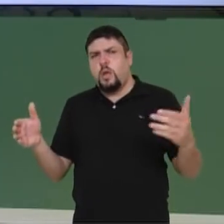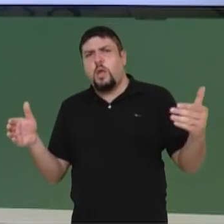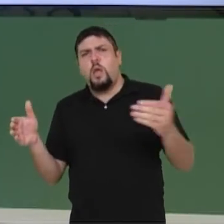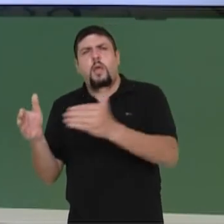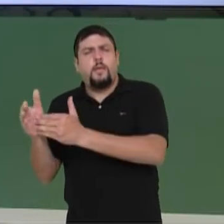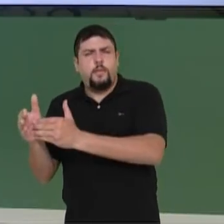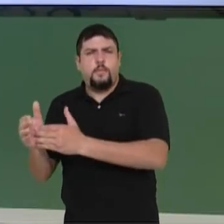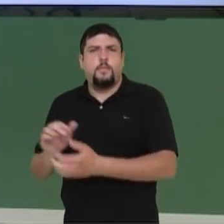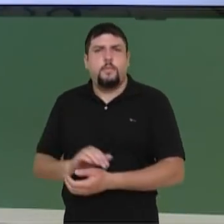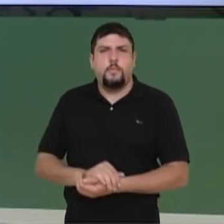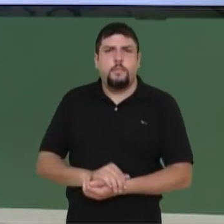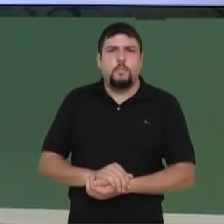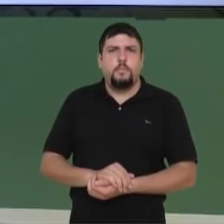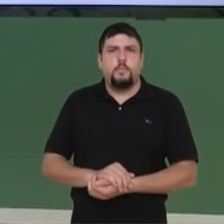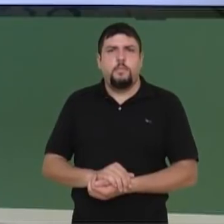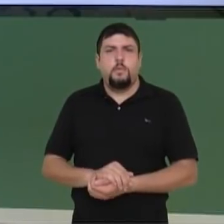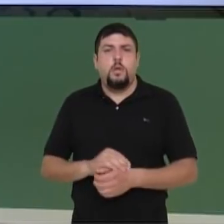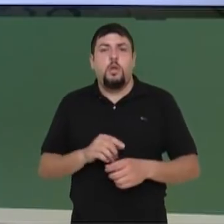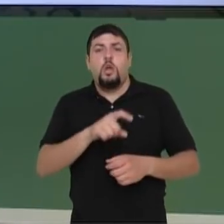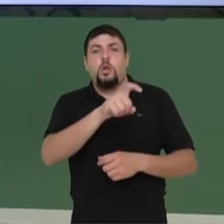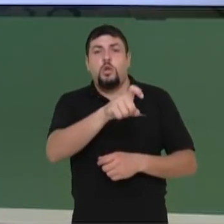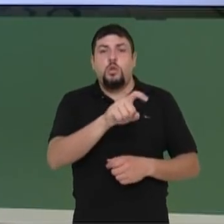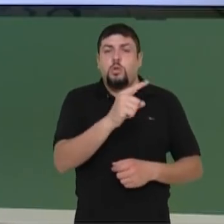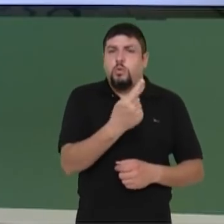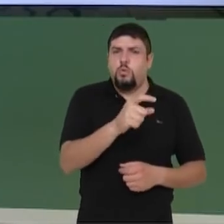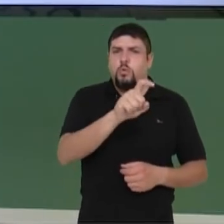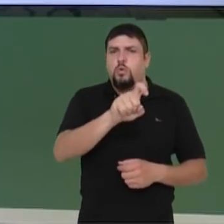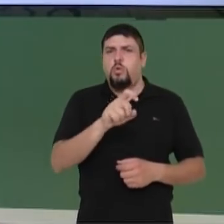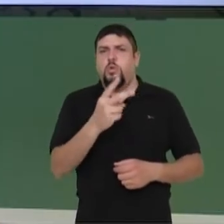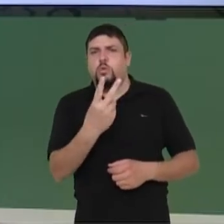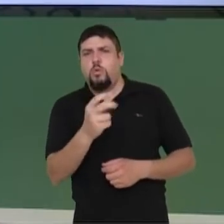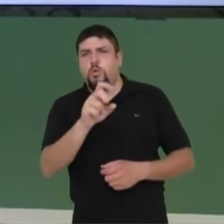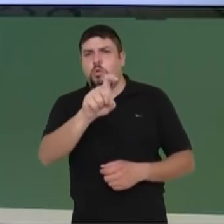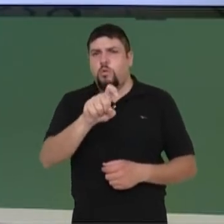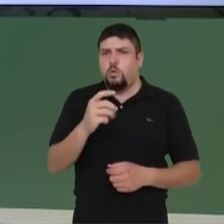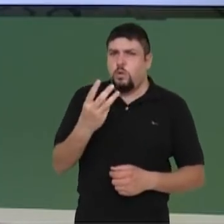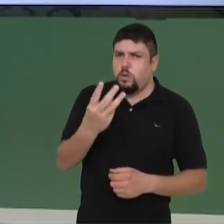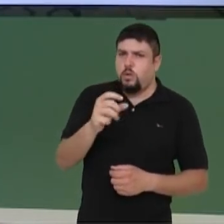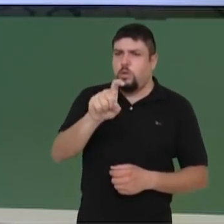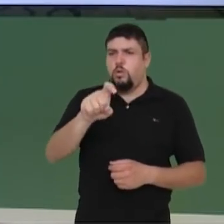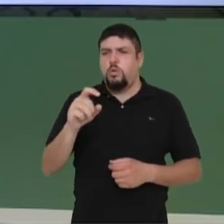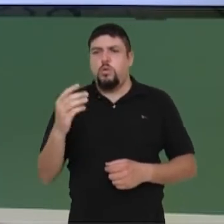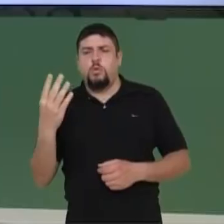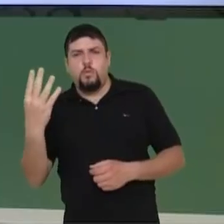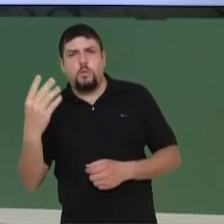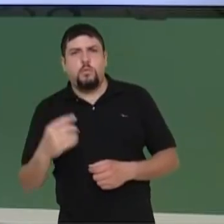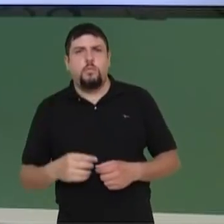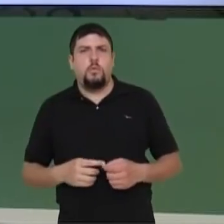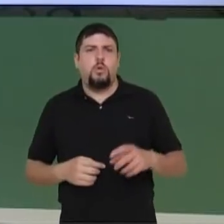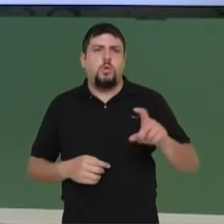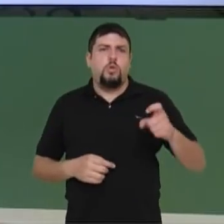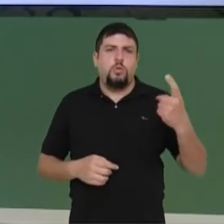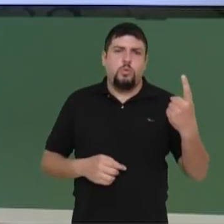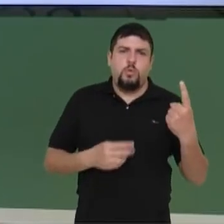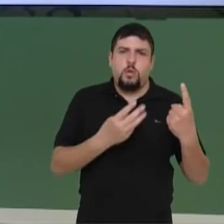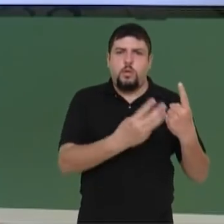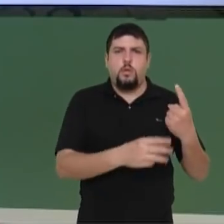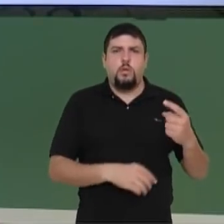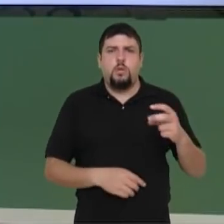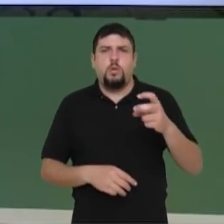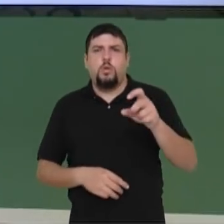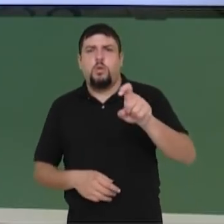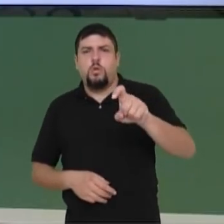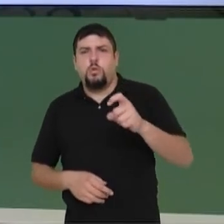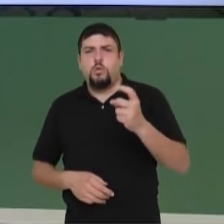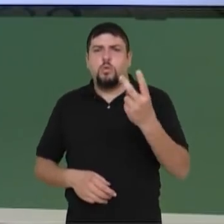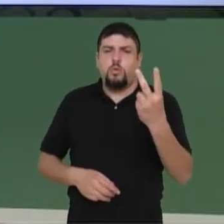assim, professor? O termo x1, x2, x3, x4 são os números, tá? Então, o x1 é 3, o x2 é 4, o x3 é